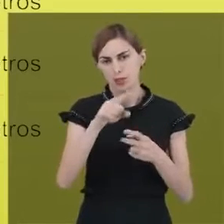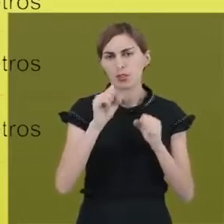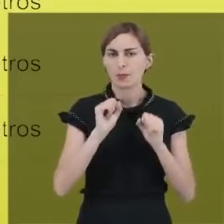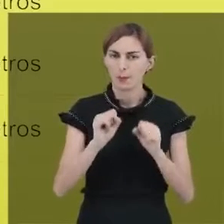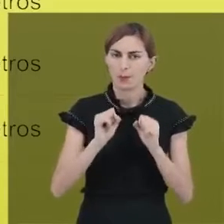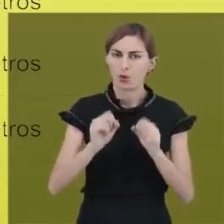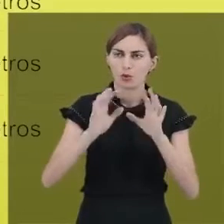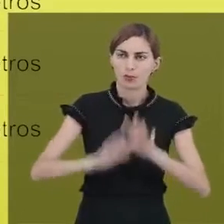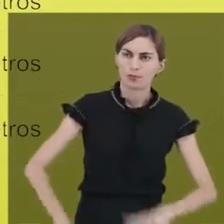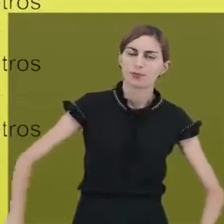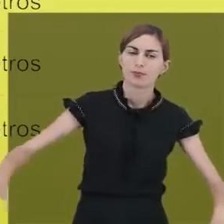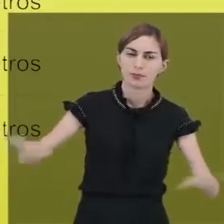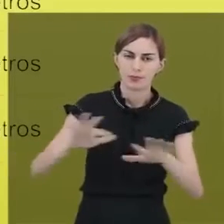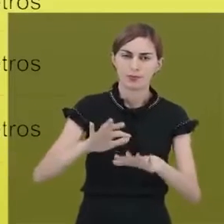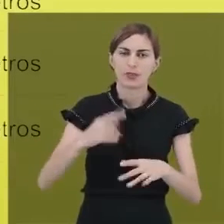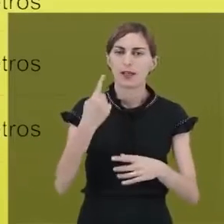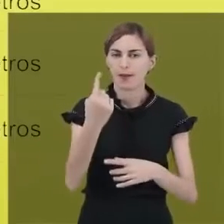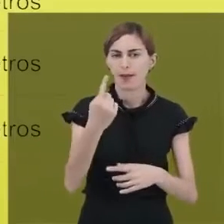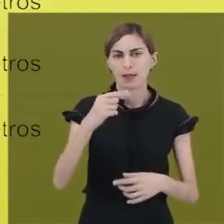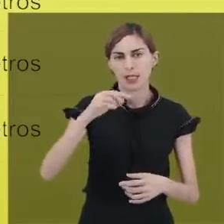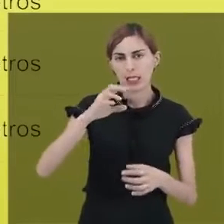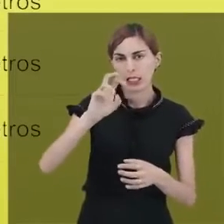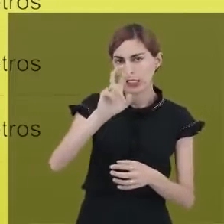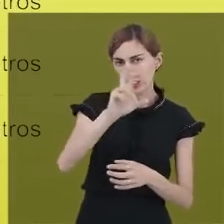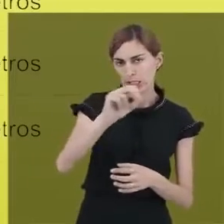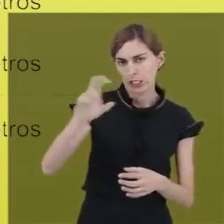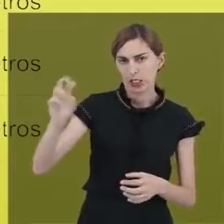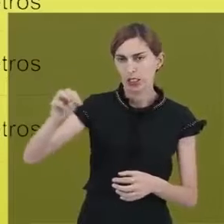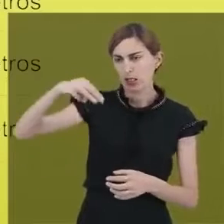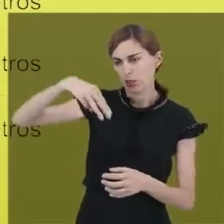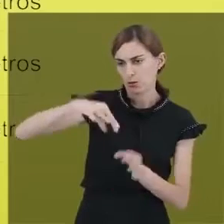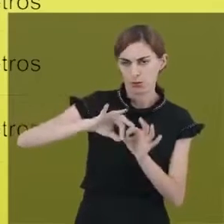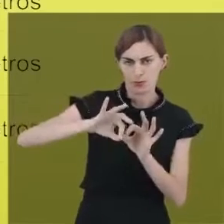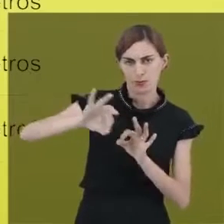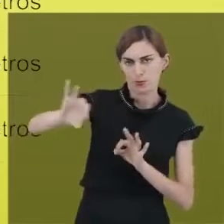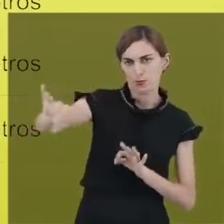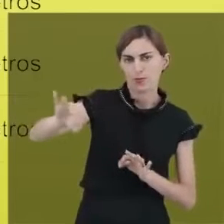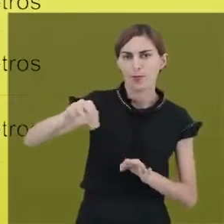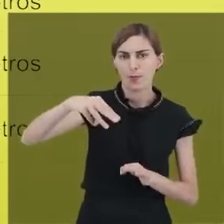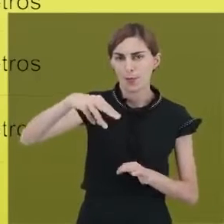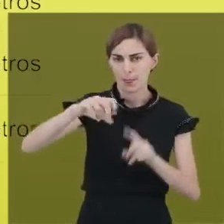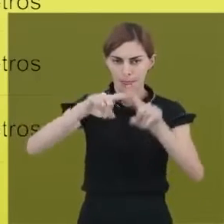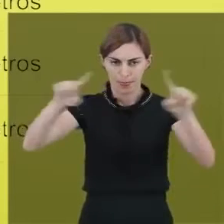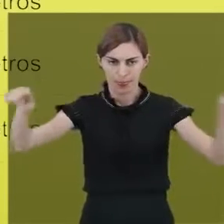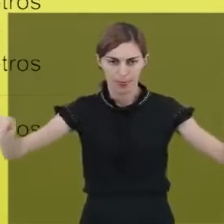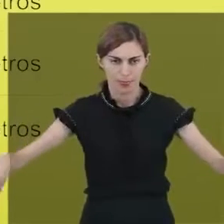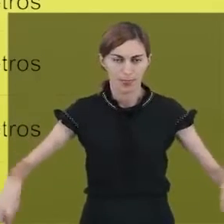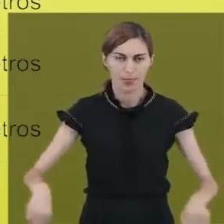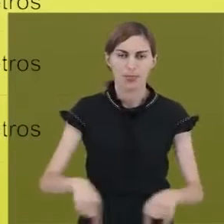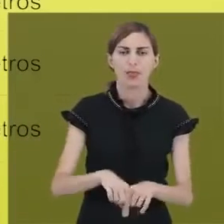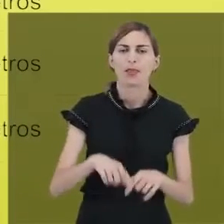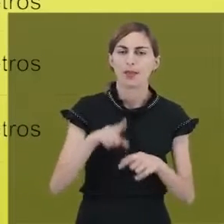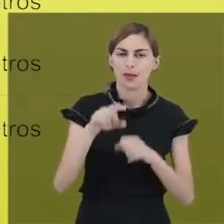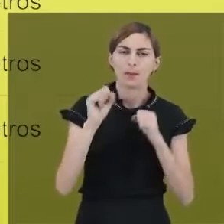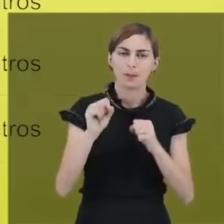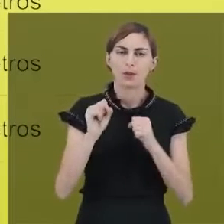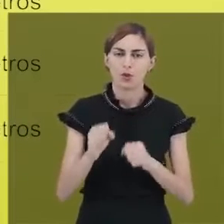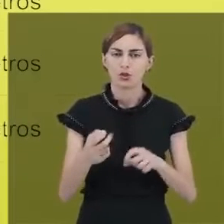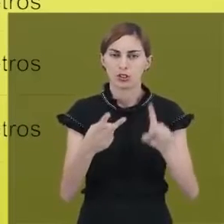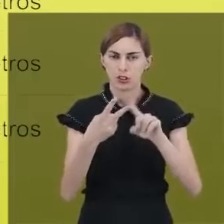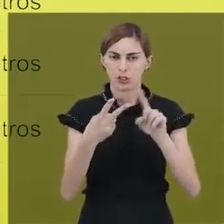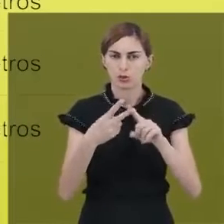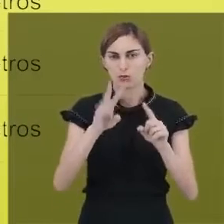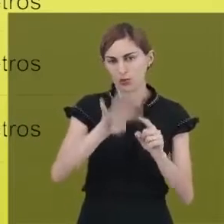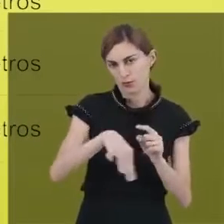uma cobertura, cada extintor, de 500 metros quadrados. E a classe que ele pode ir lá, segundo a tabela